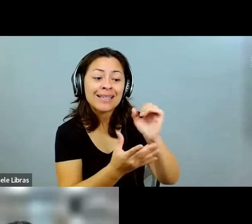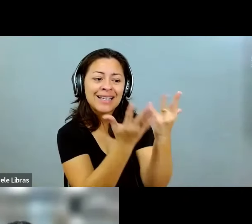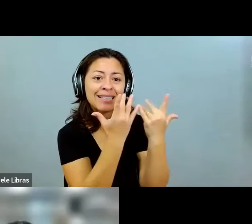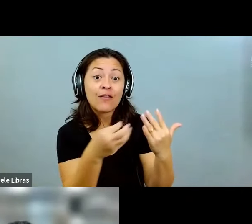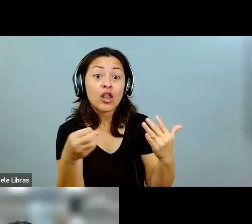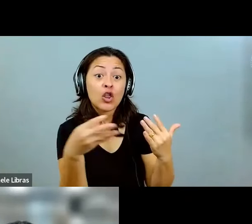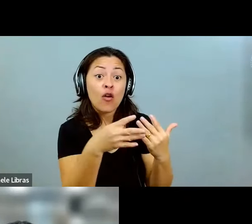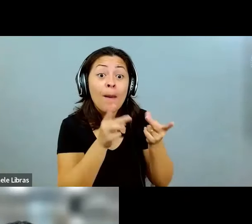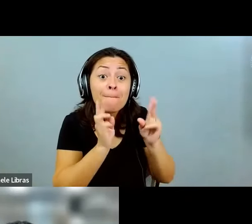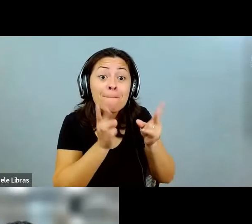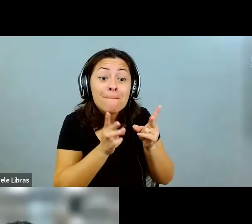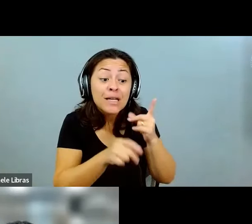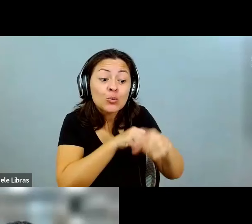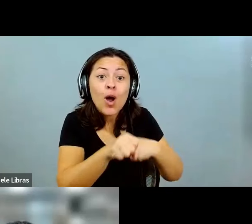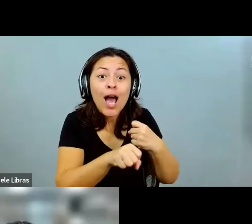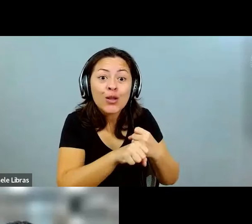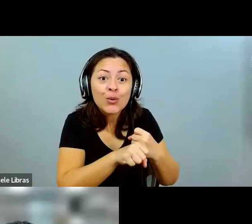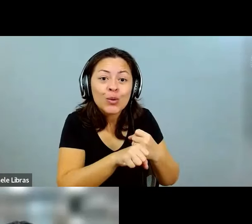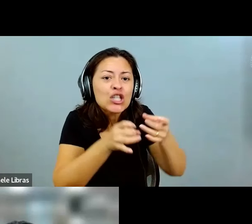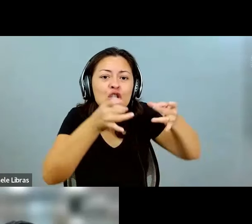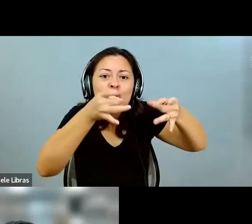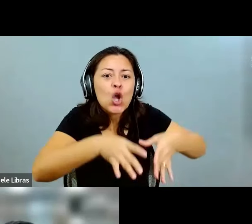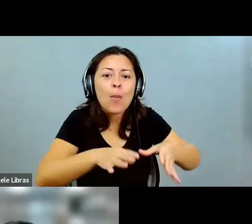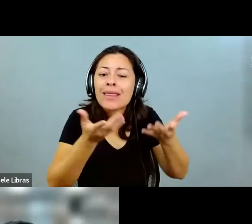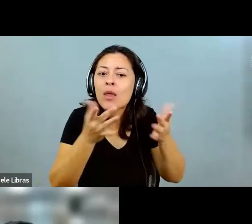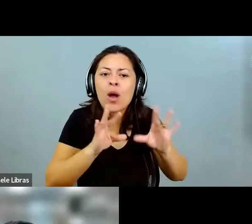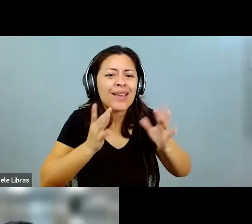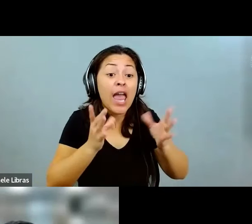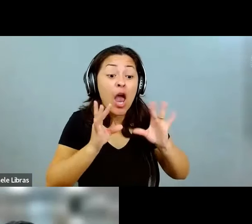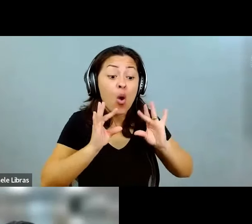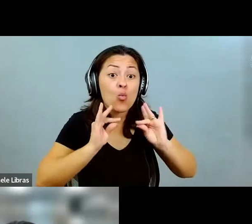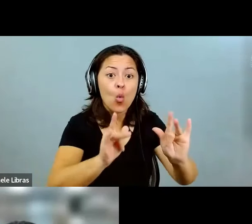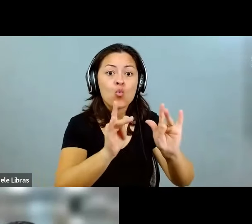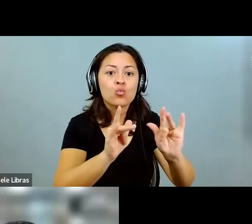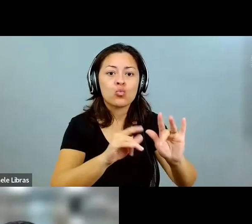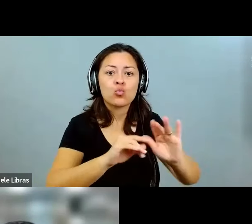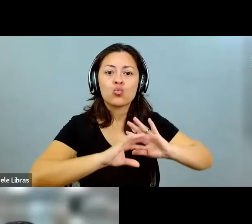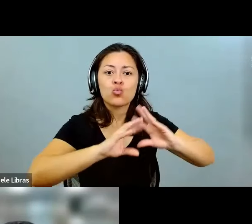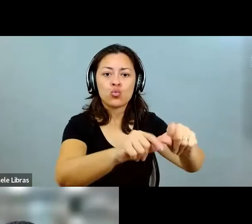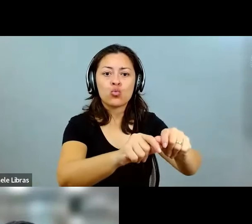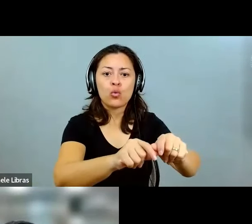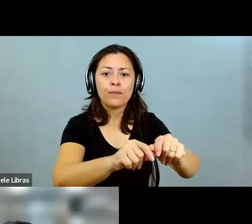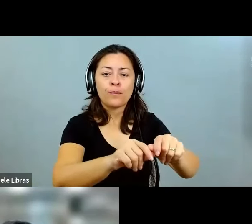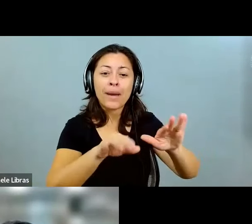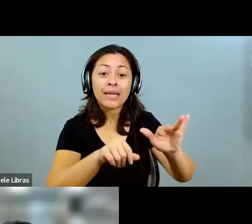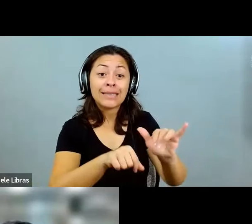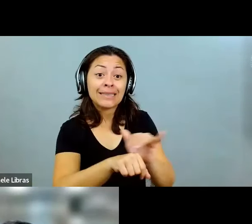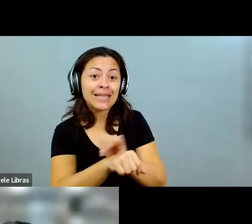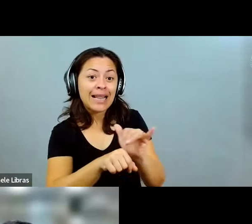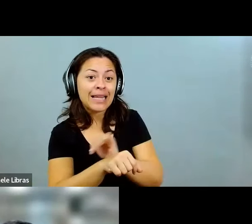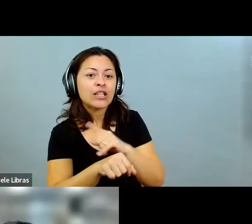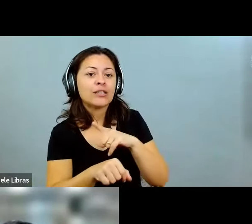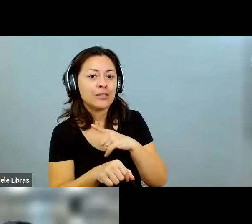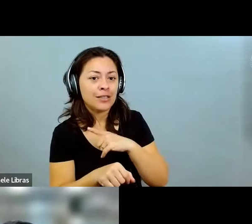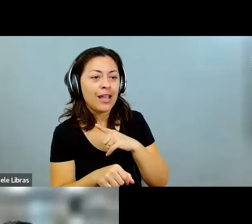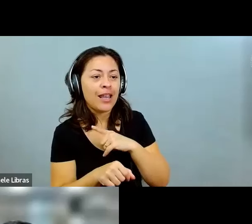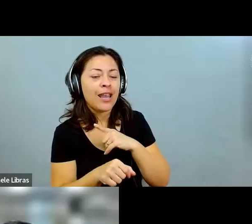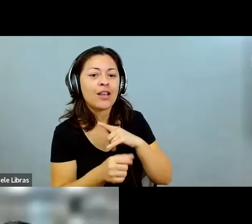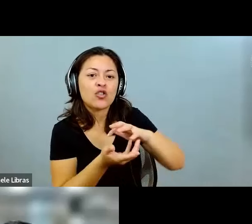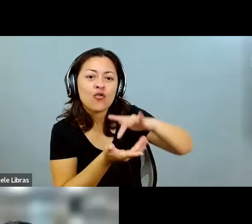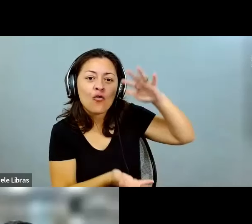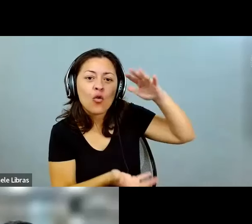não fique tanto volume da safra pro ano seguinte né Mas a nossa estratégia como expedição de algodão que o nosso volume é muito grande e